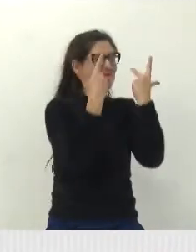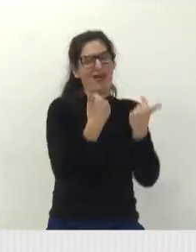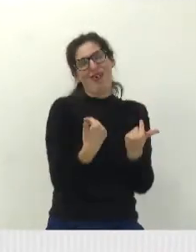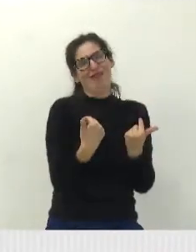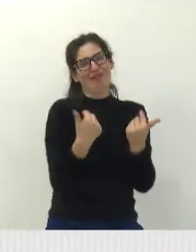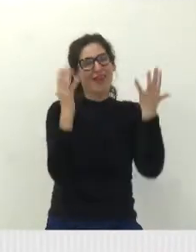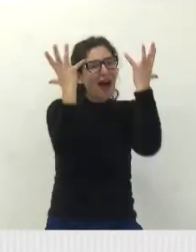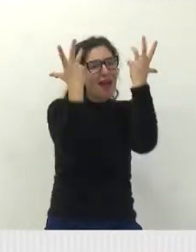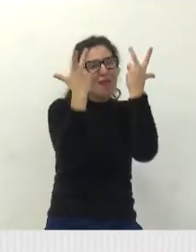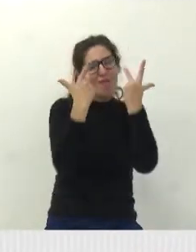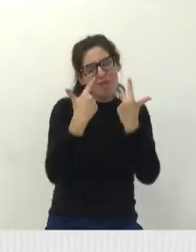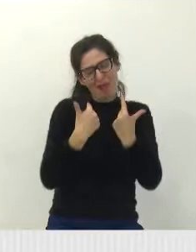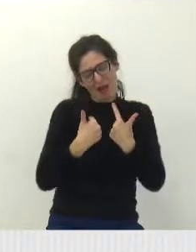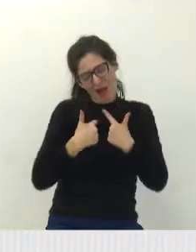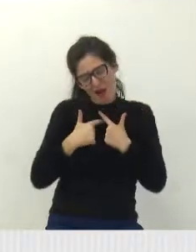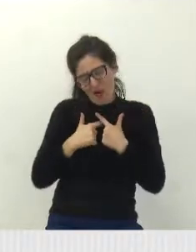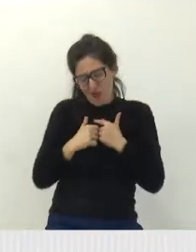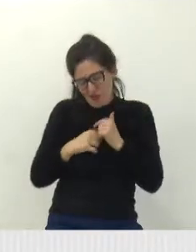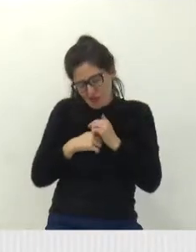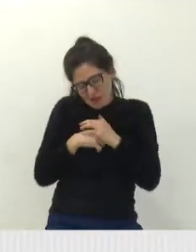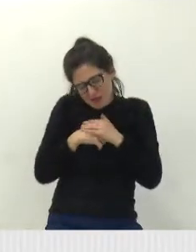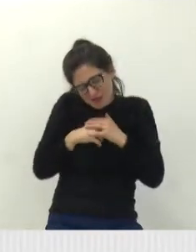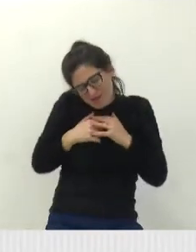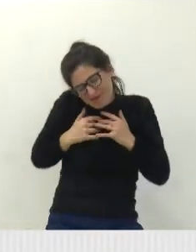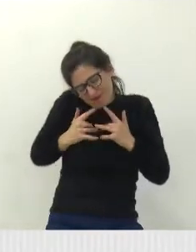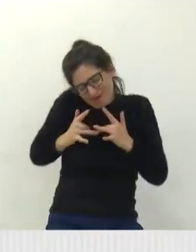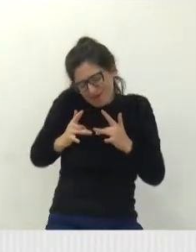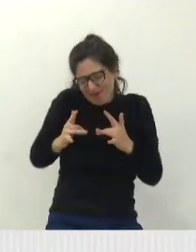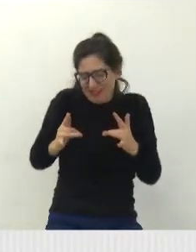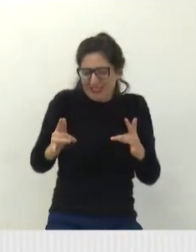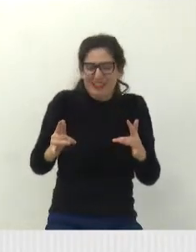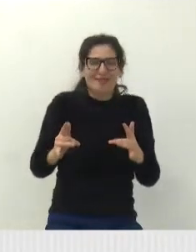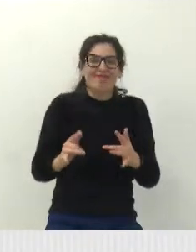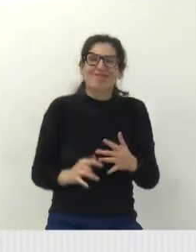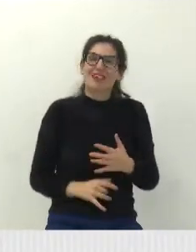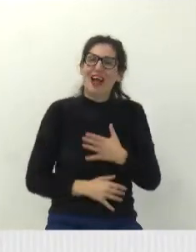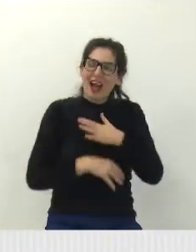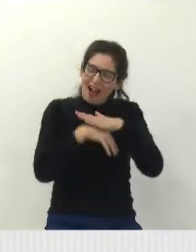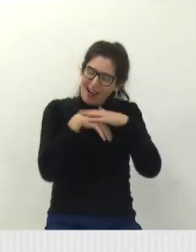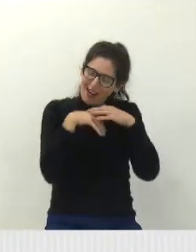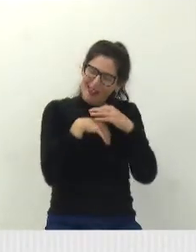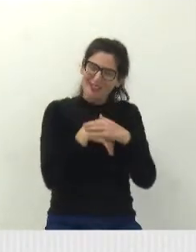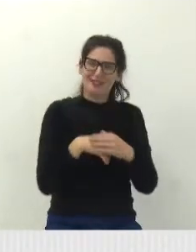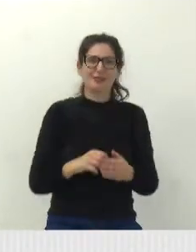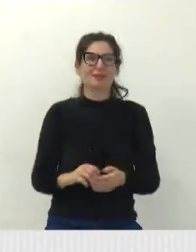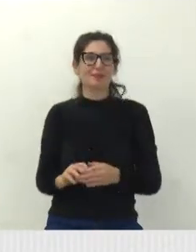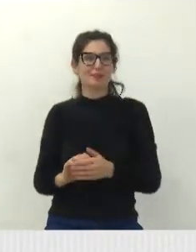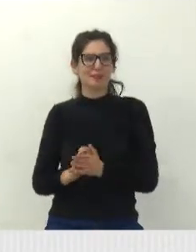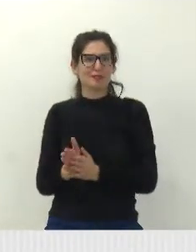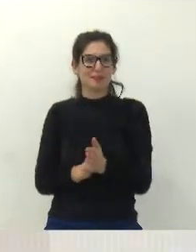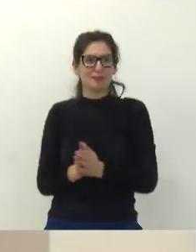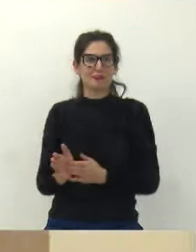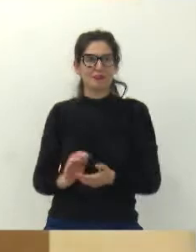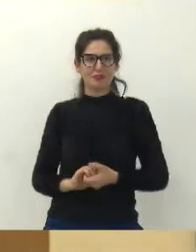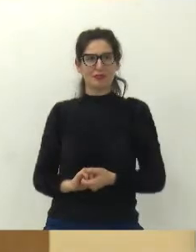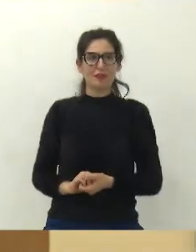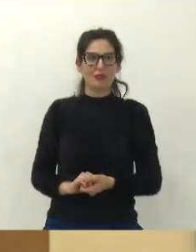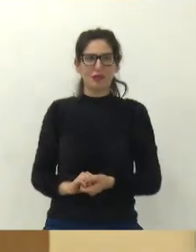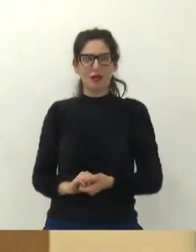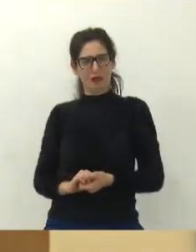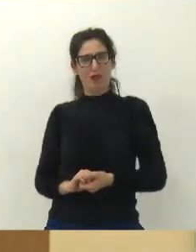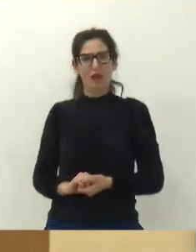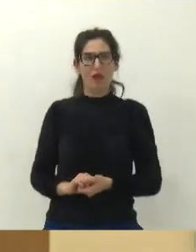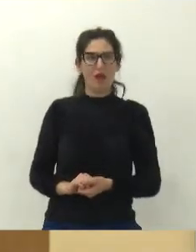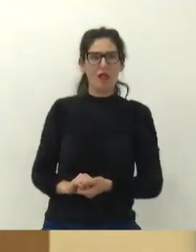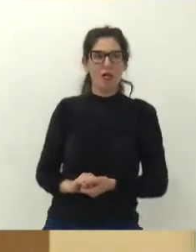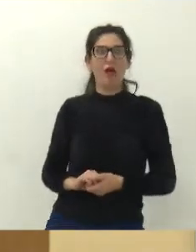Né? Mas agora tem as minhas leis, né? Eu acho que você vai ter perguntado disso, de maus tratos, e a gente está esperando que essas leis sejam cumpridas.